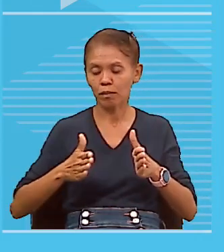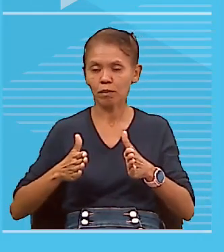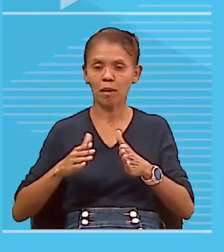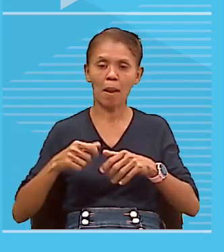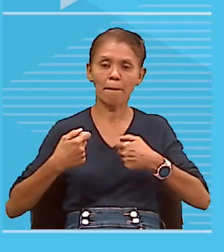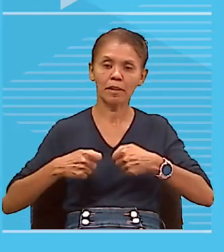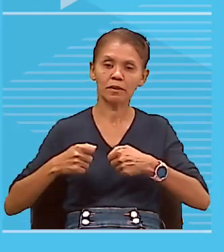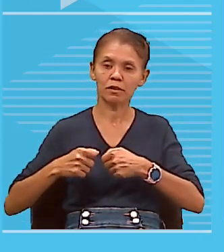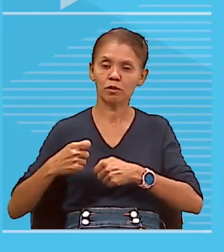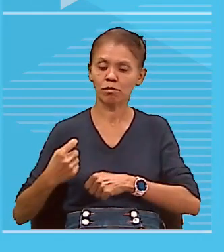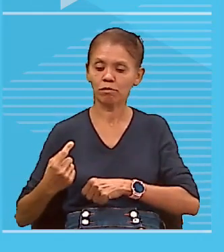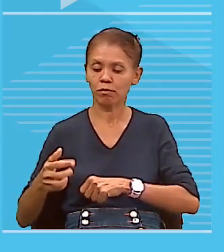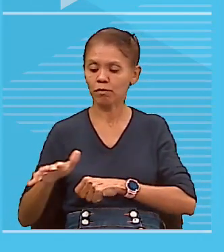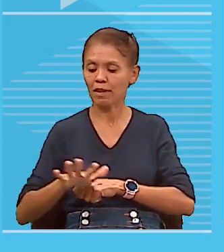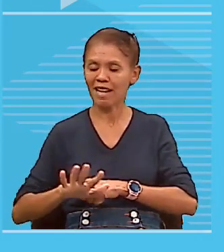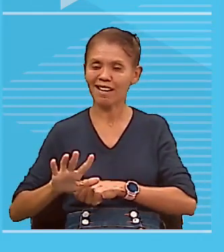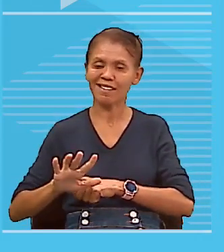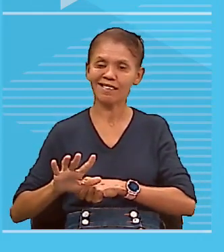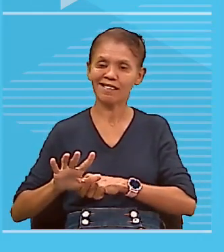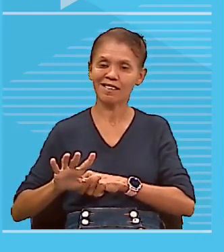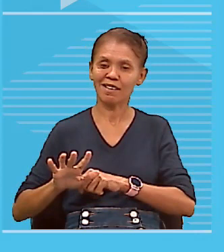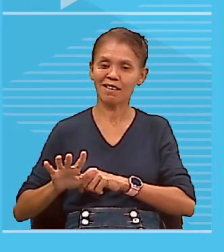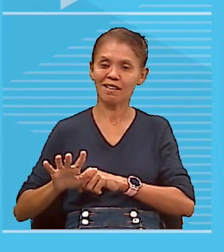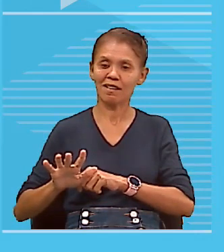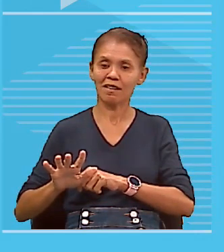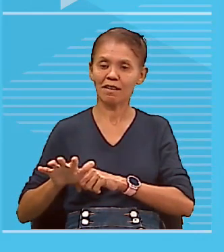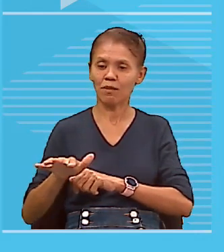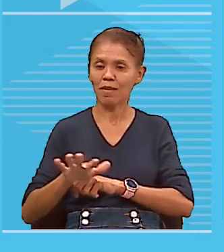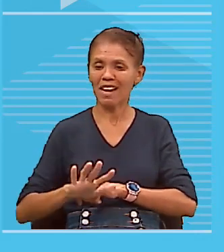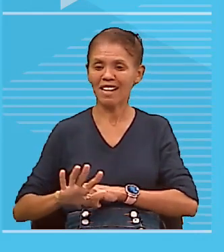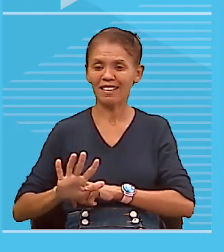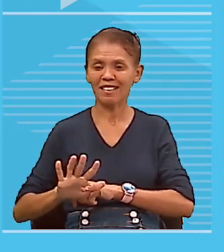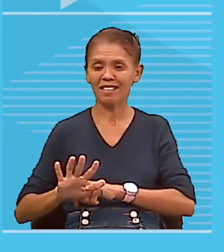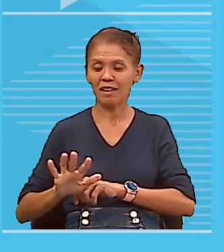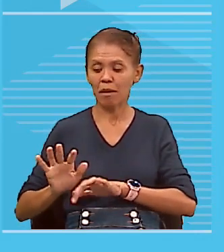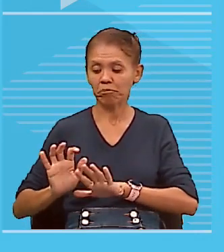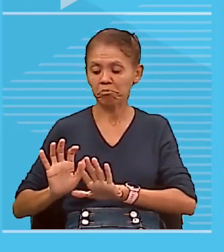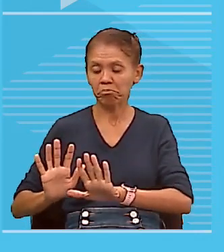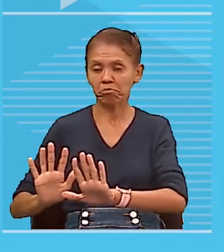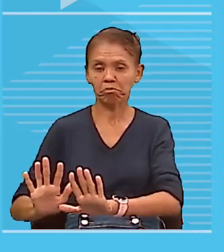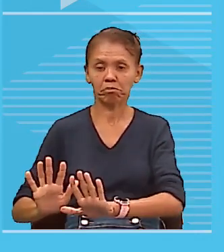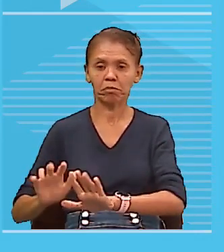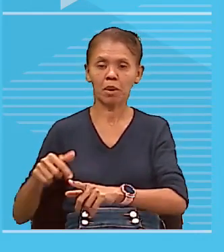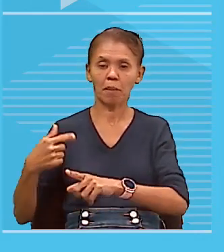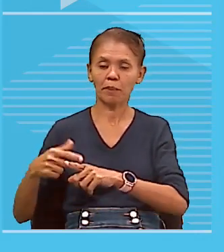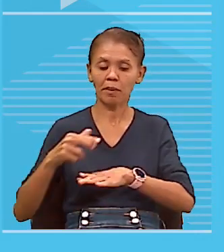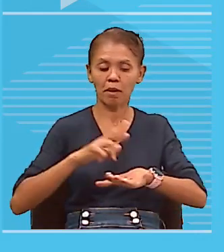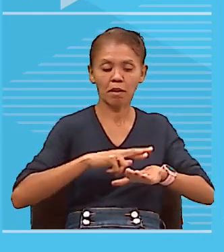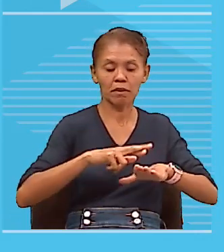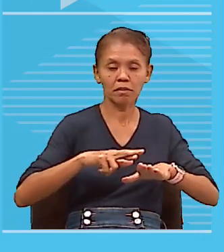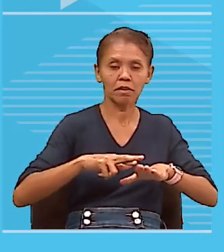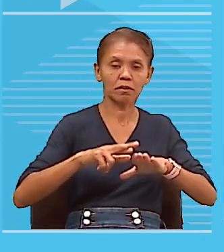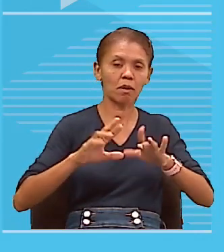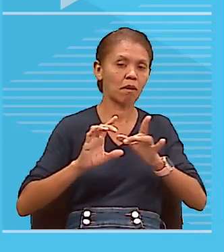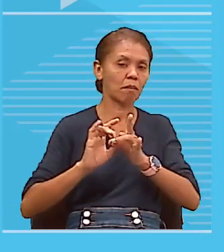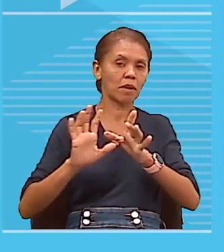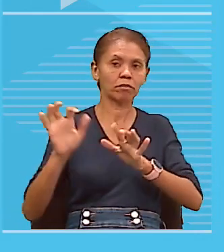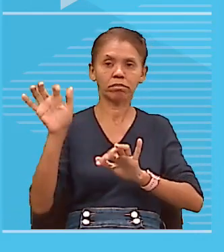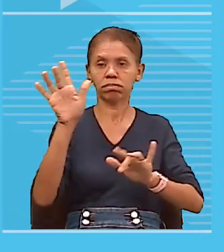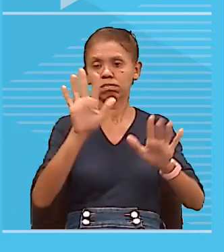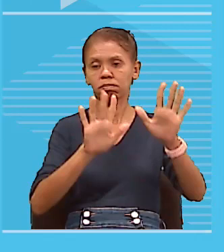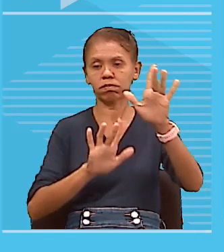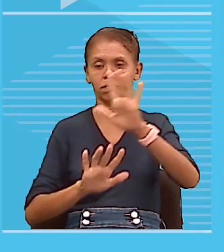isolar essa determinada região, porque a radiação, ela se propaga pelo ar também. Tá